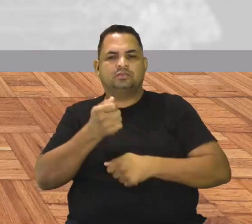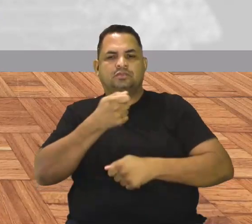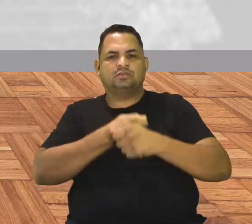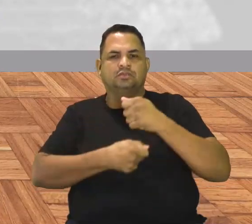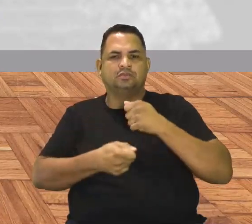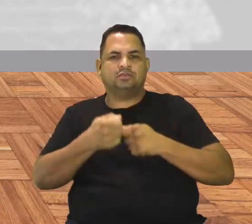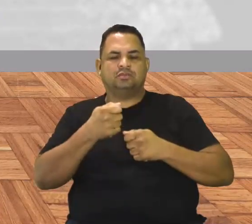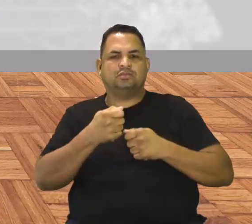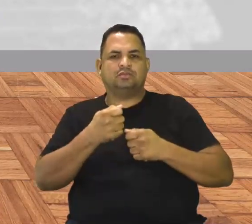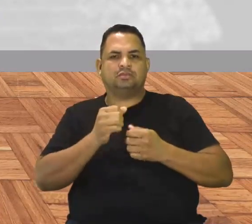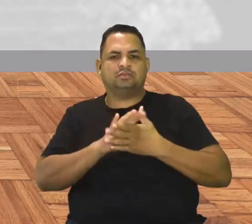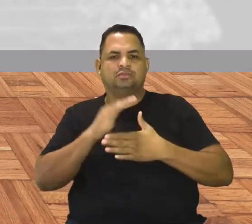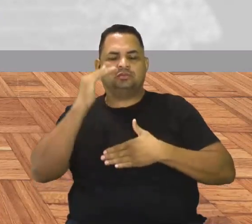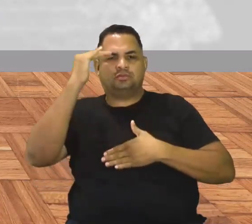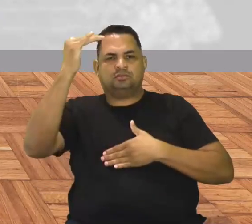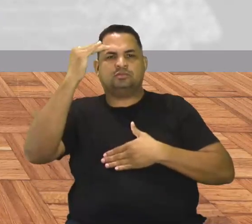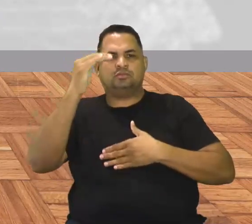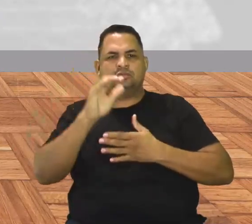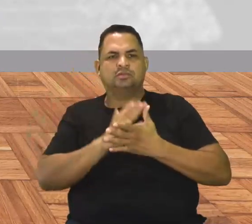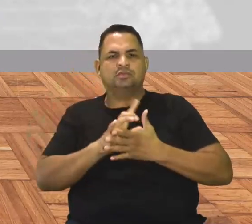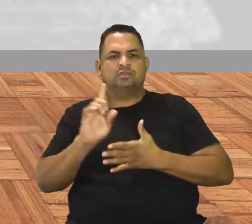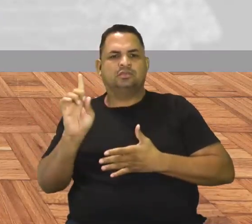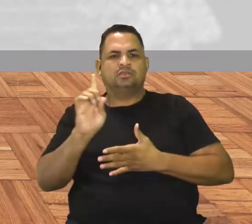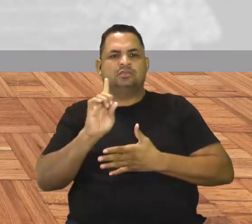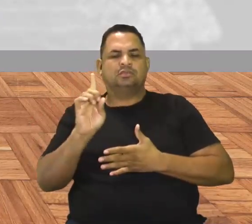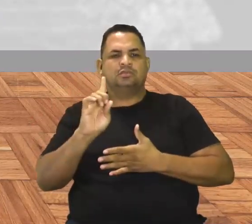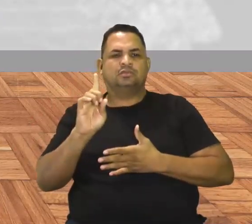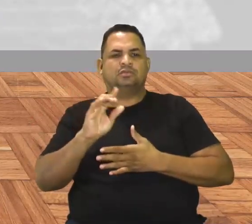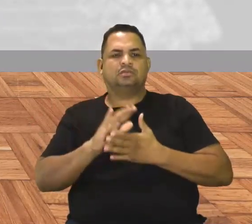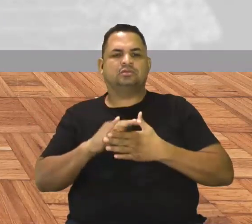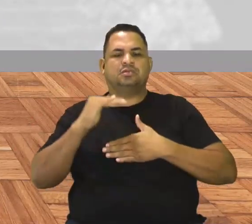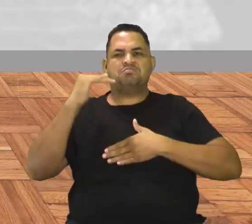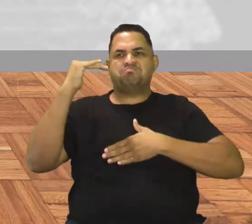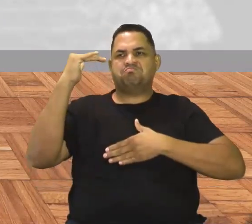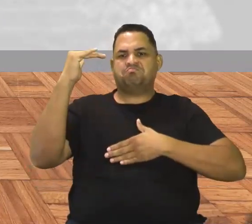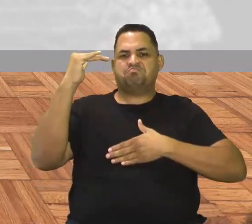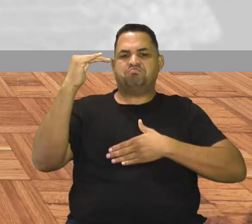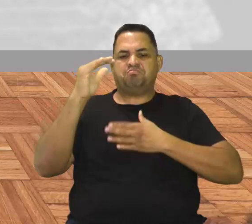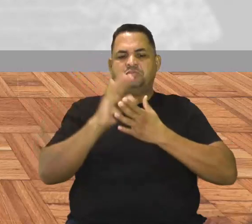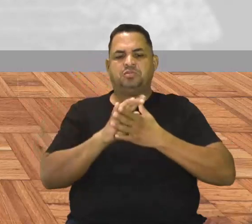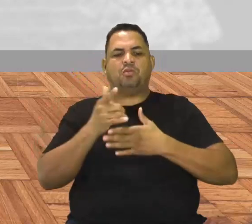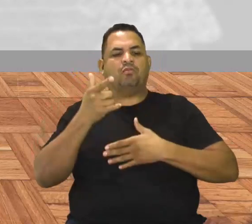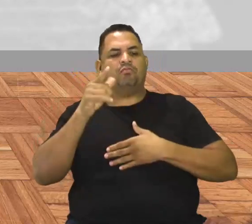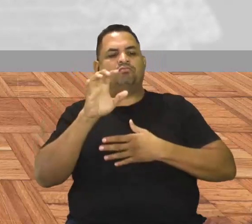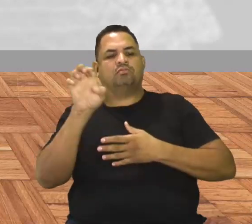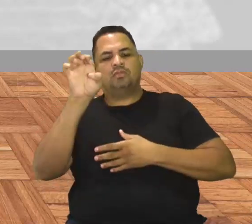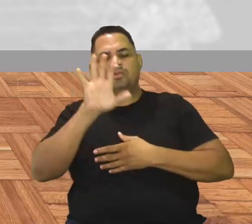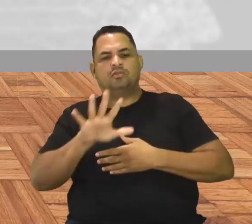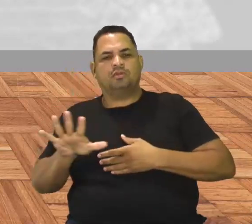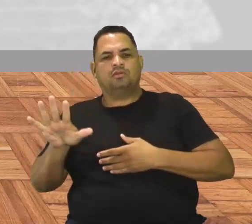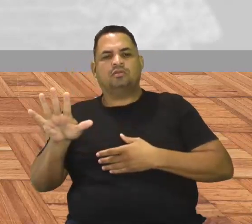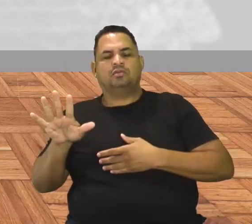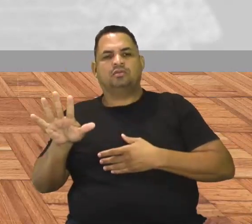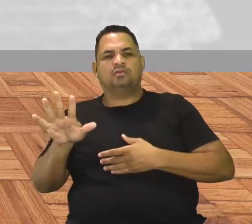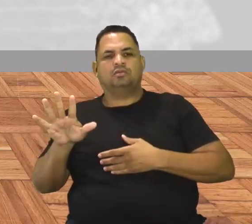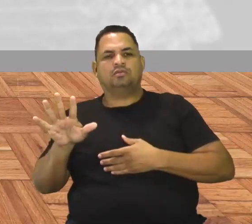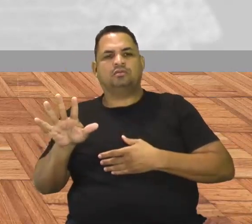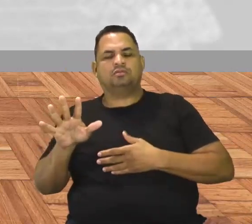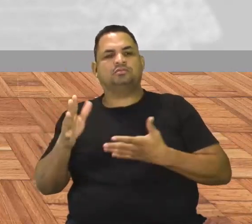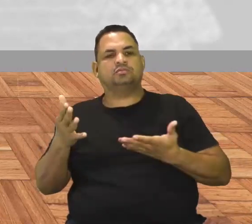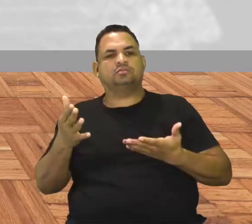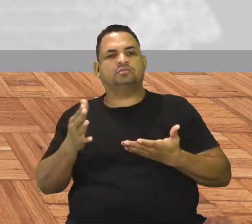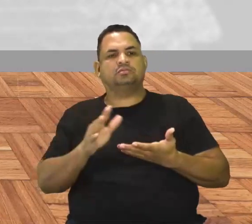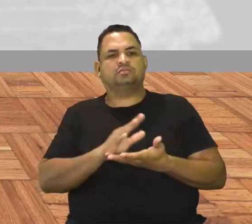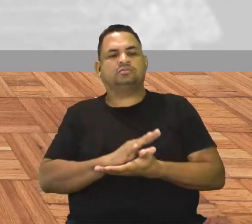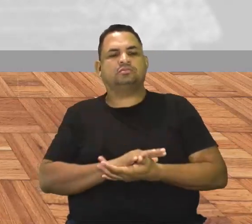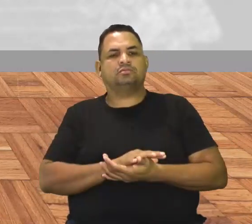econômico superior. Ela não vai ser esse Estado soberano sobre o território europeu. Ela, apesar